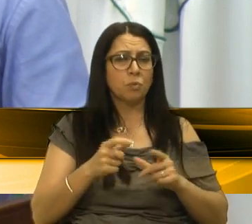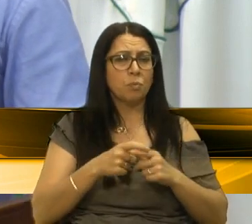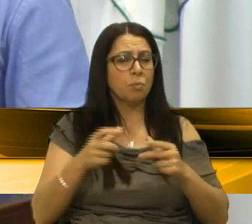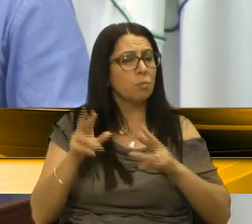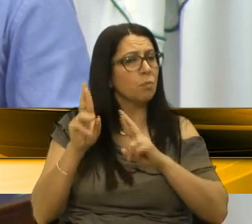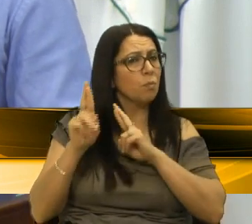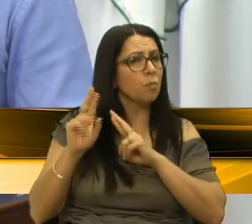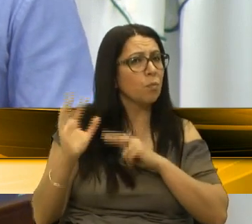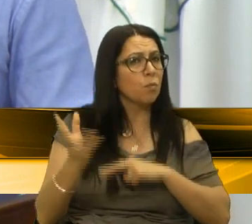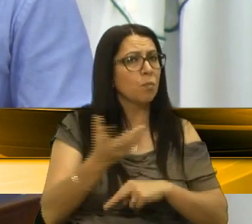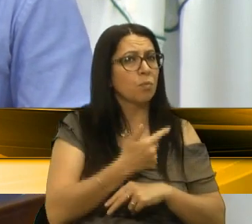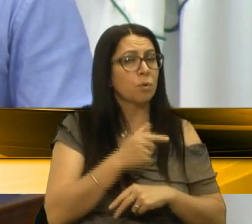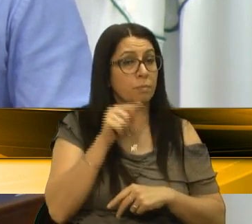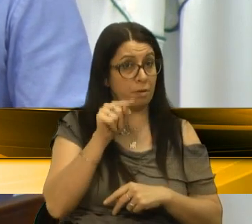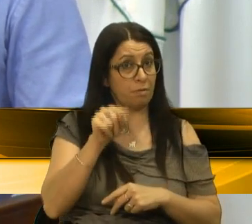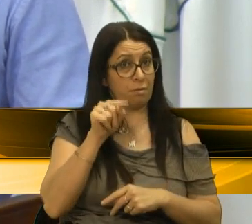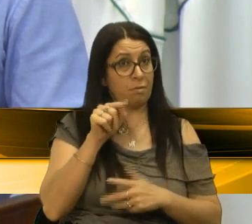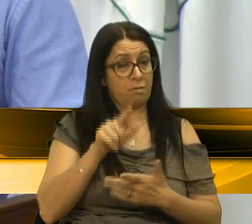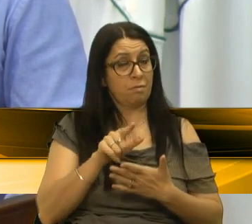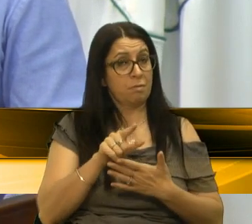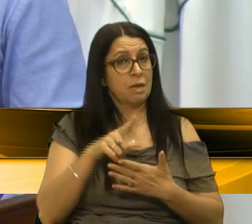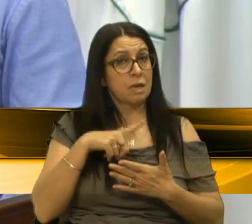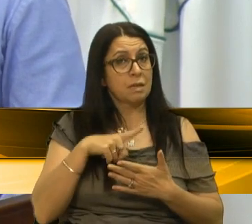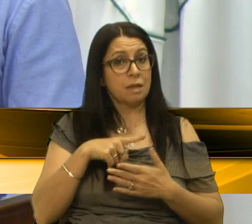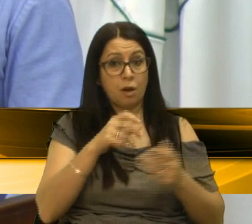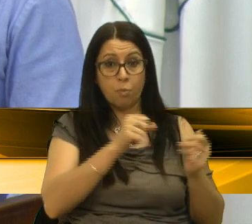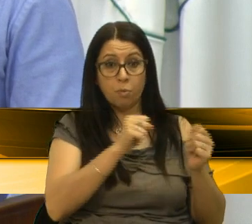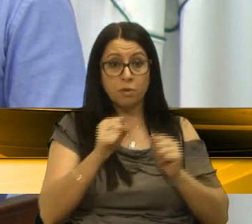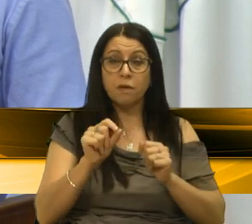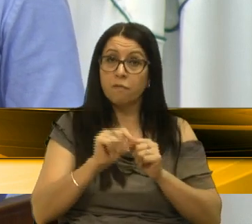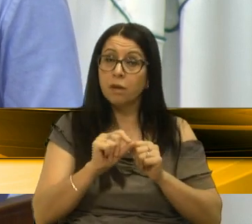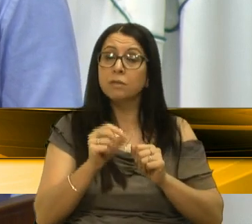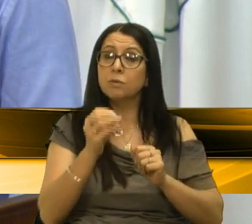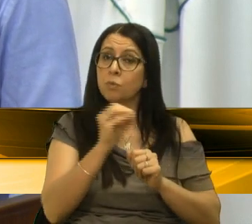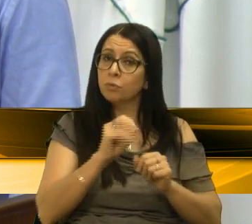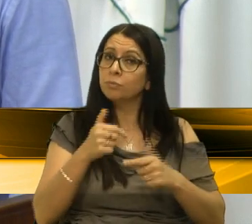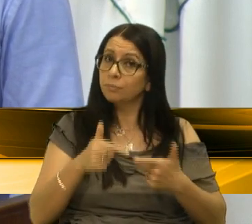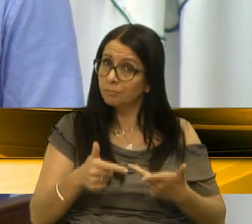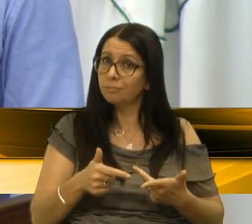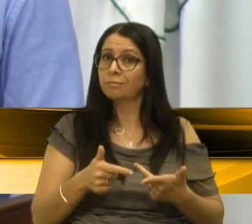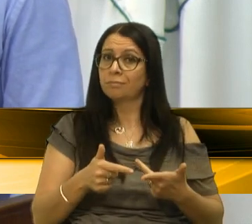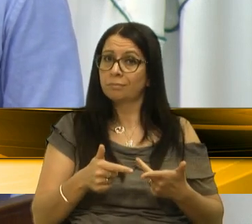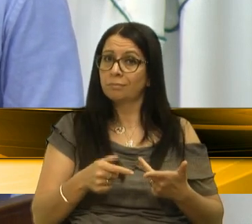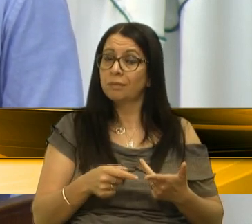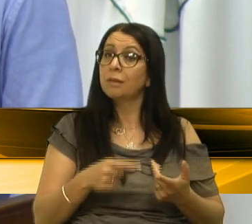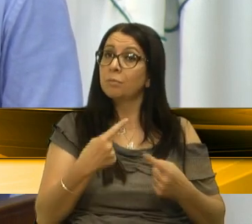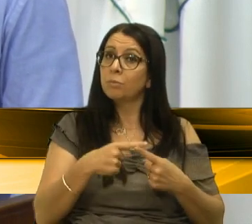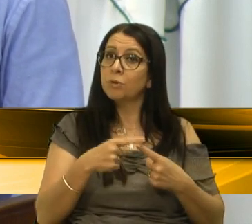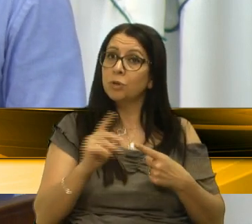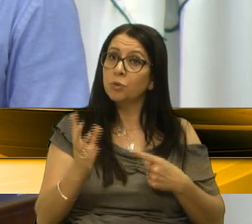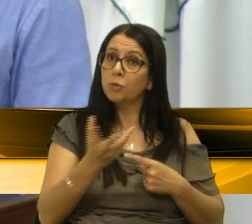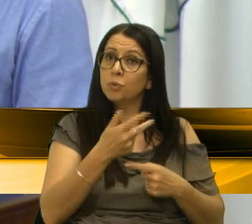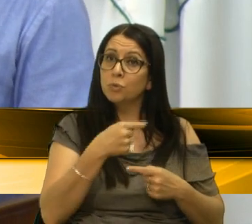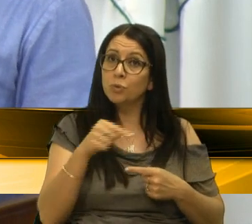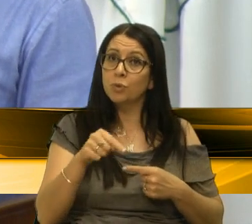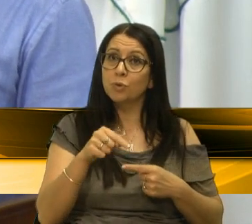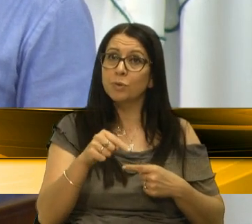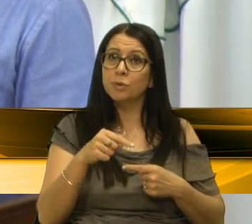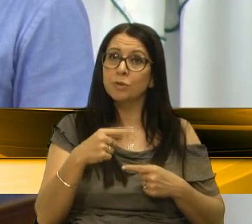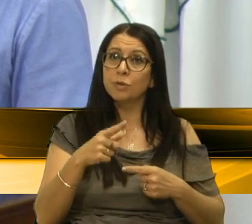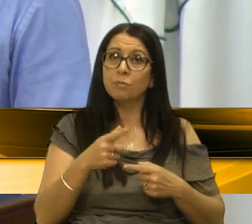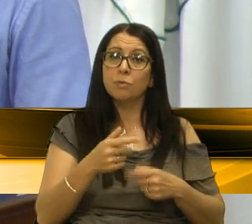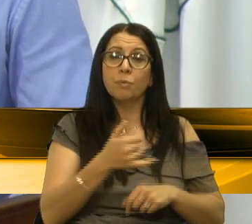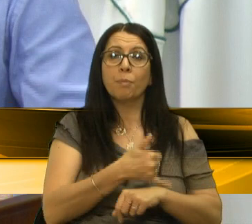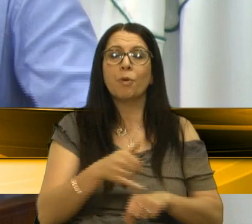de todos é para que este que está no poder faça um bom trabalho. Afinal de contas, todos nós somos